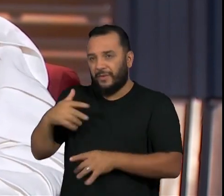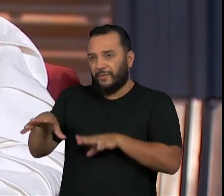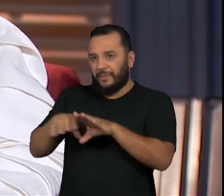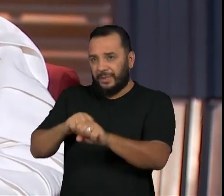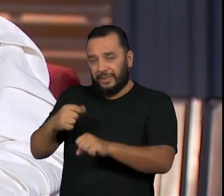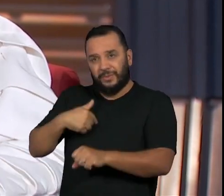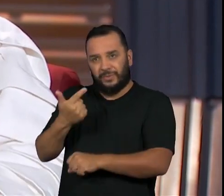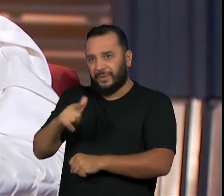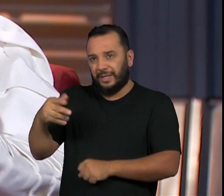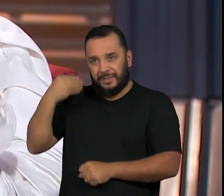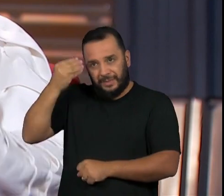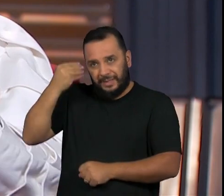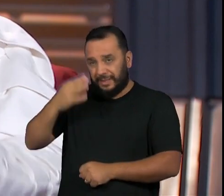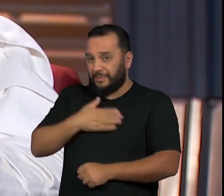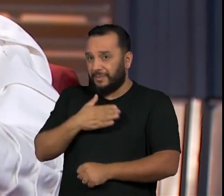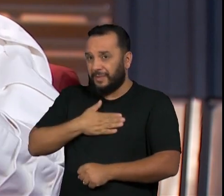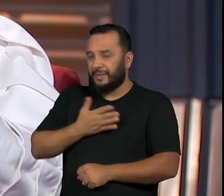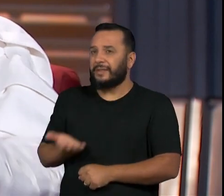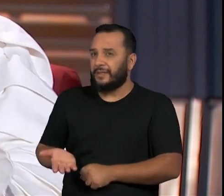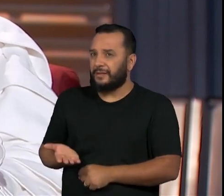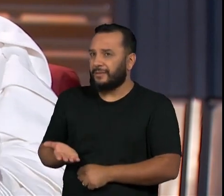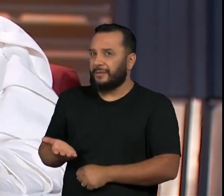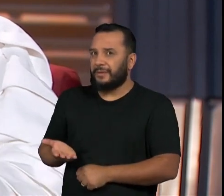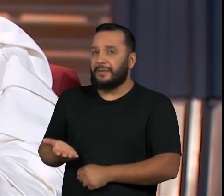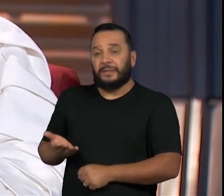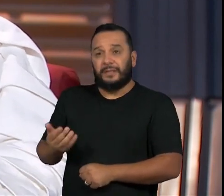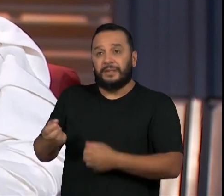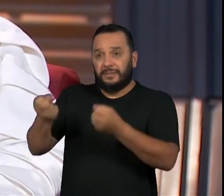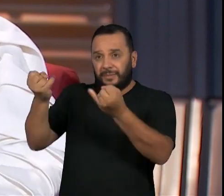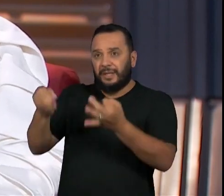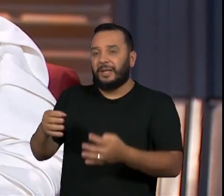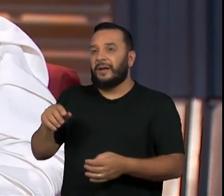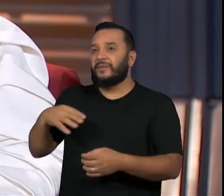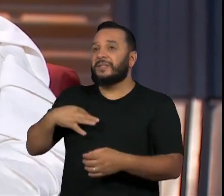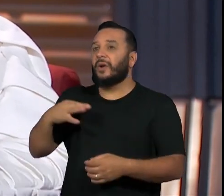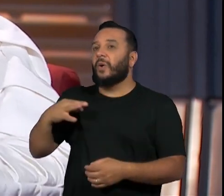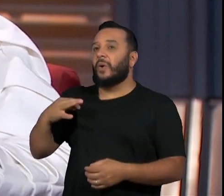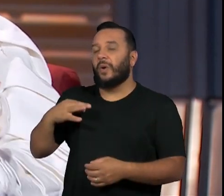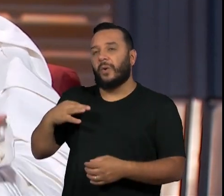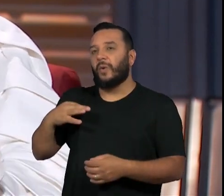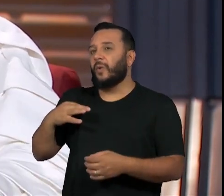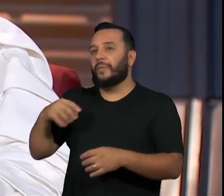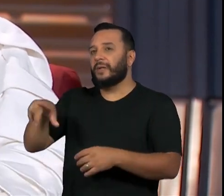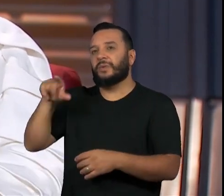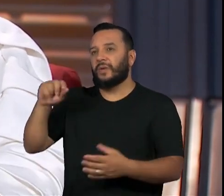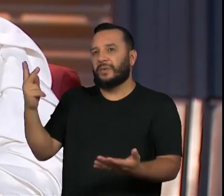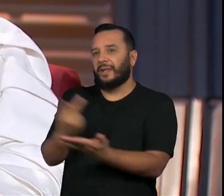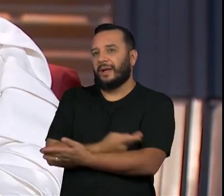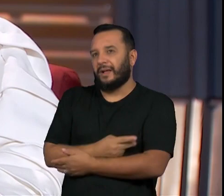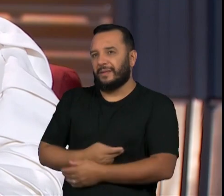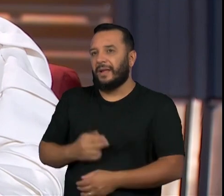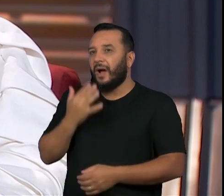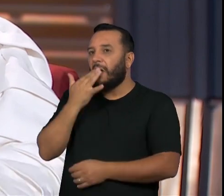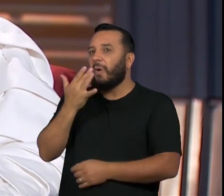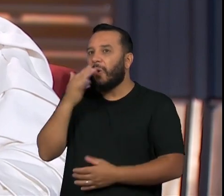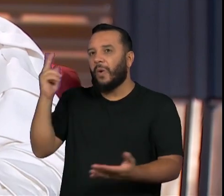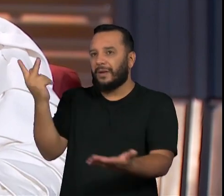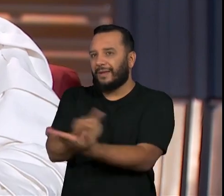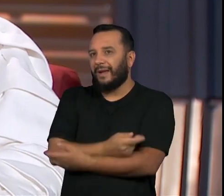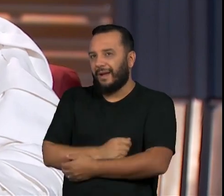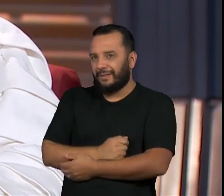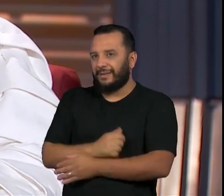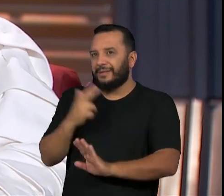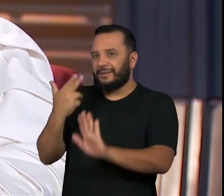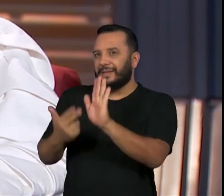minha pesquisa, quer dizer que a cor que eu escolhi está errada. Que aquele desenho não é o melhor. Né? E aí sempre eu